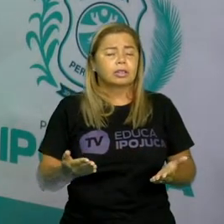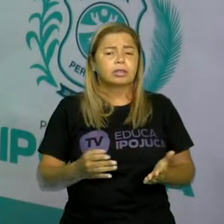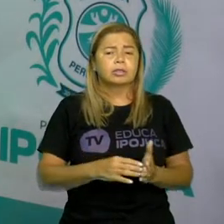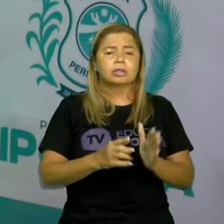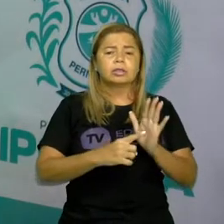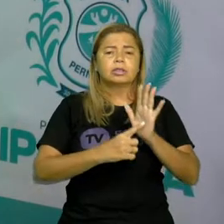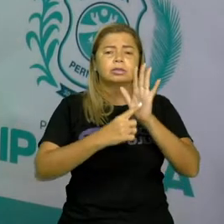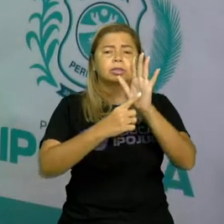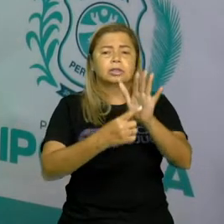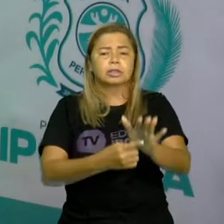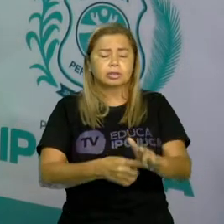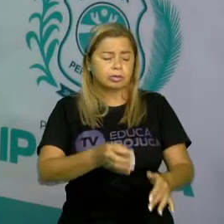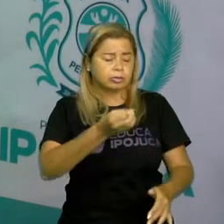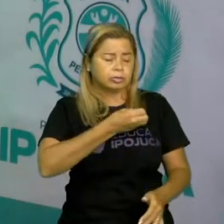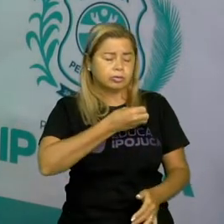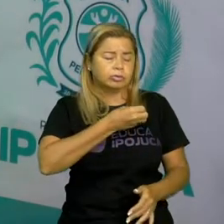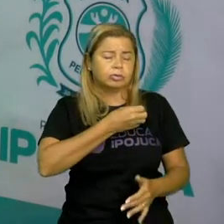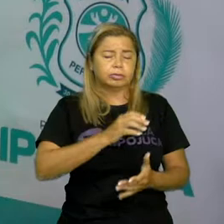número. Veja.